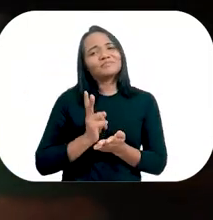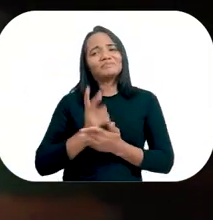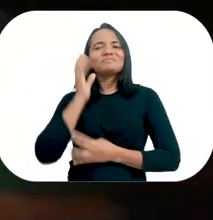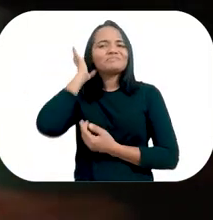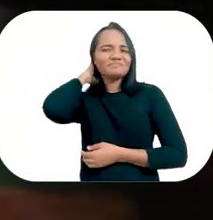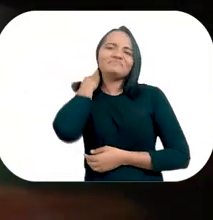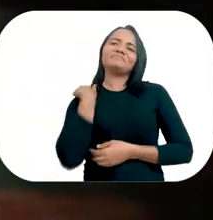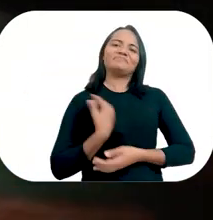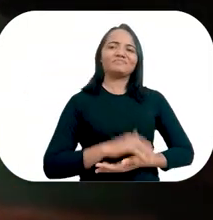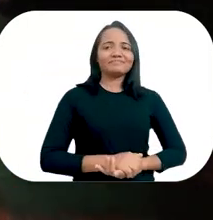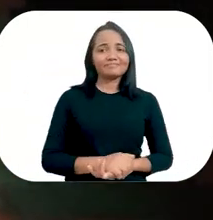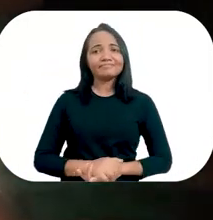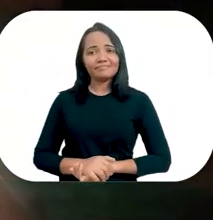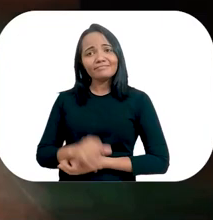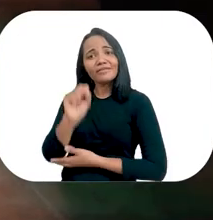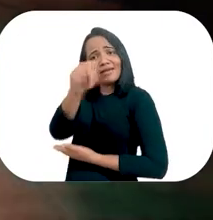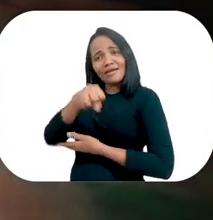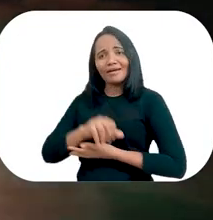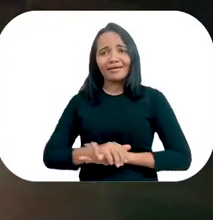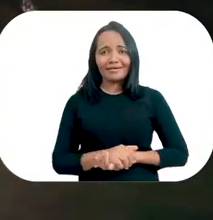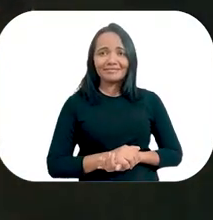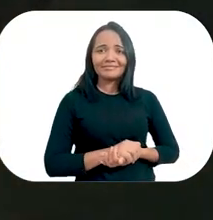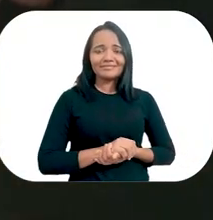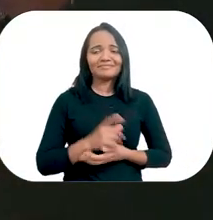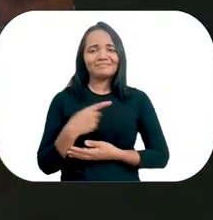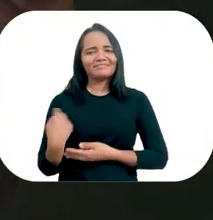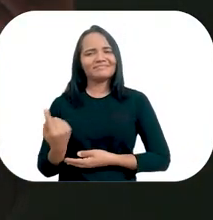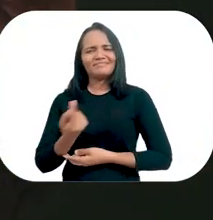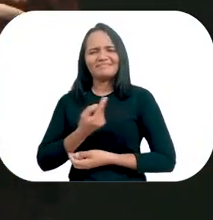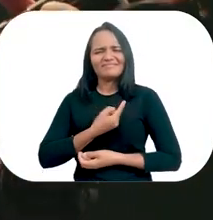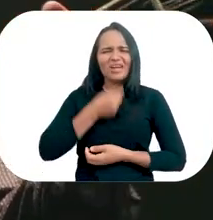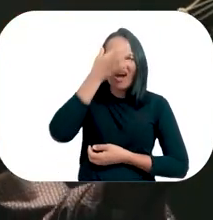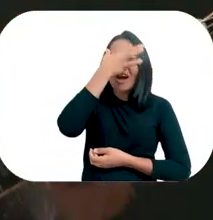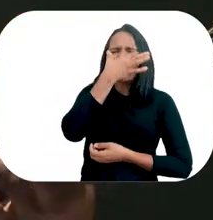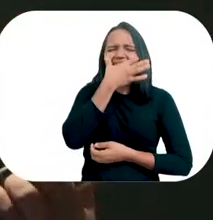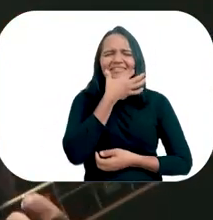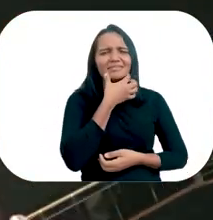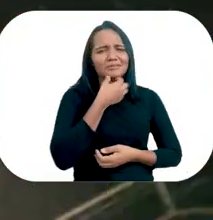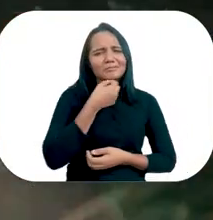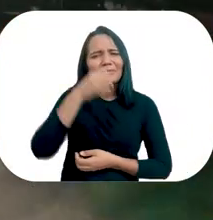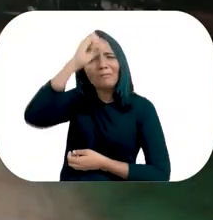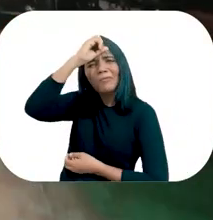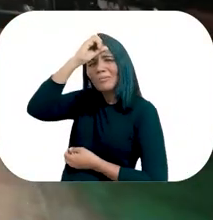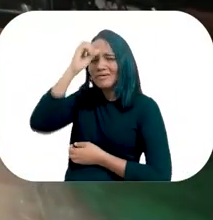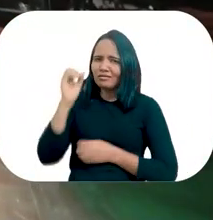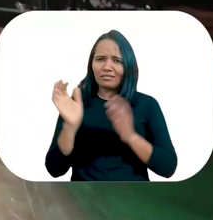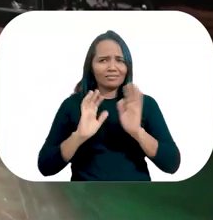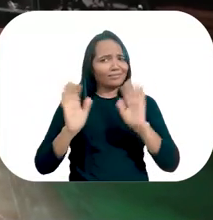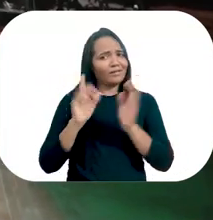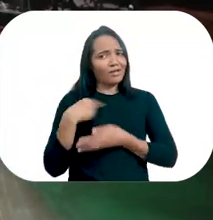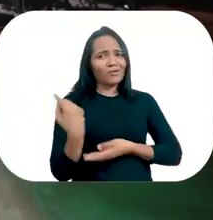felicidade. É, a gente não tem cara de panaca,